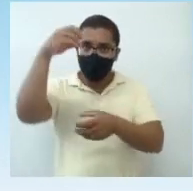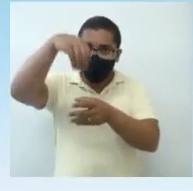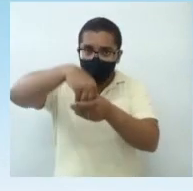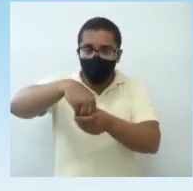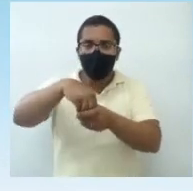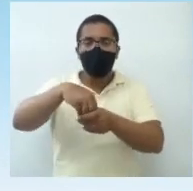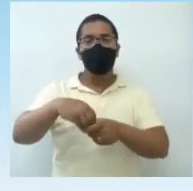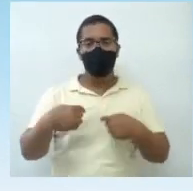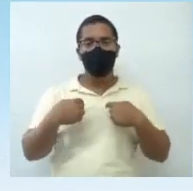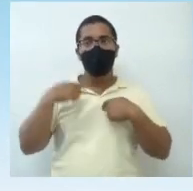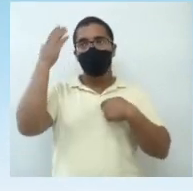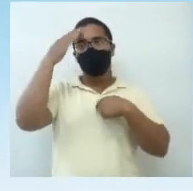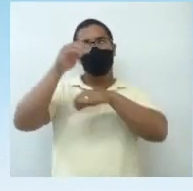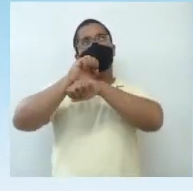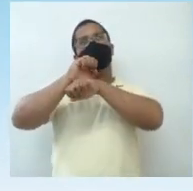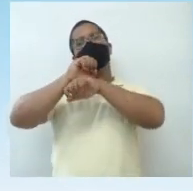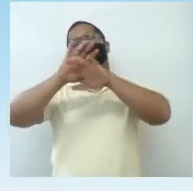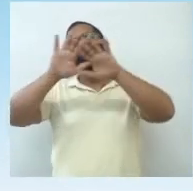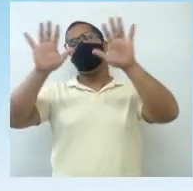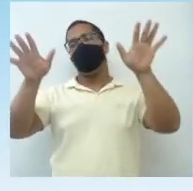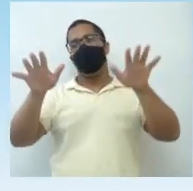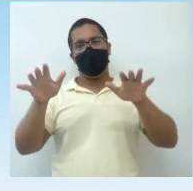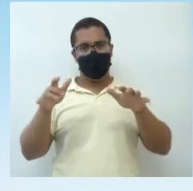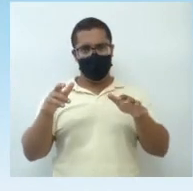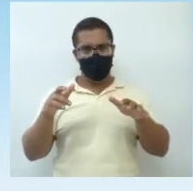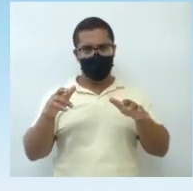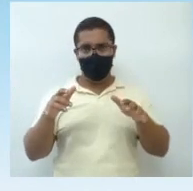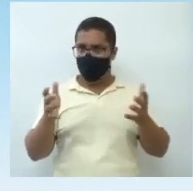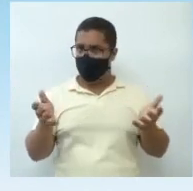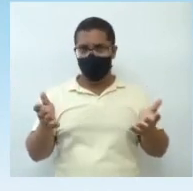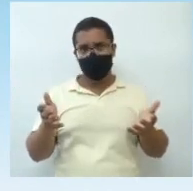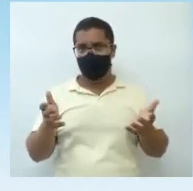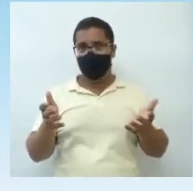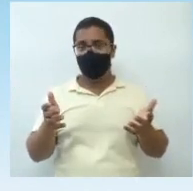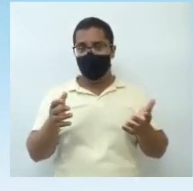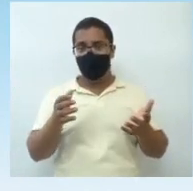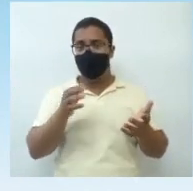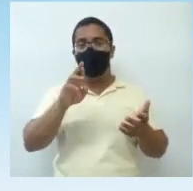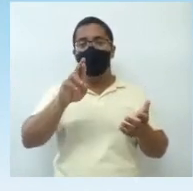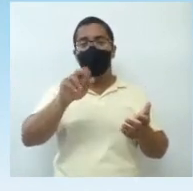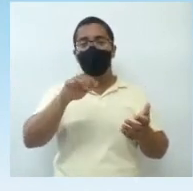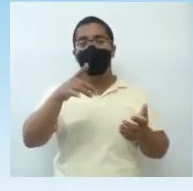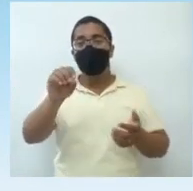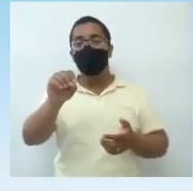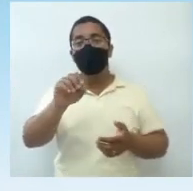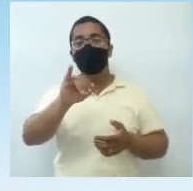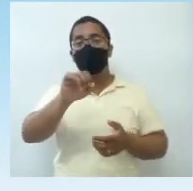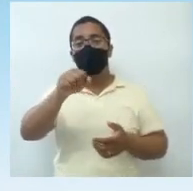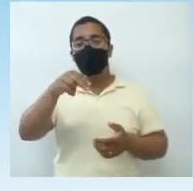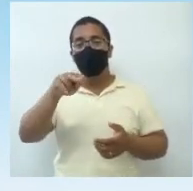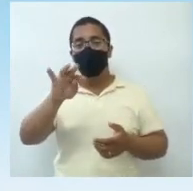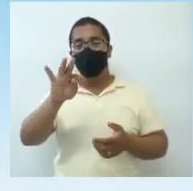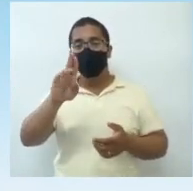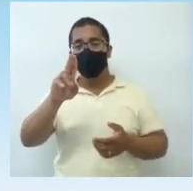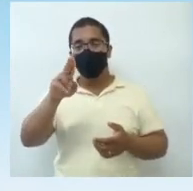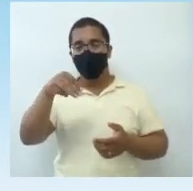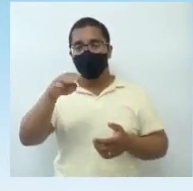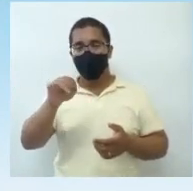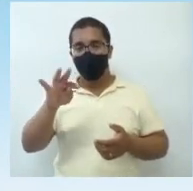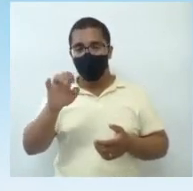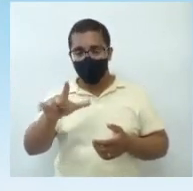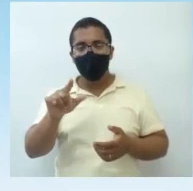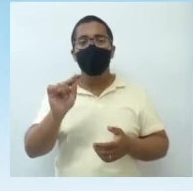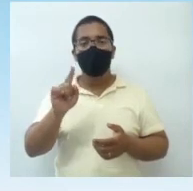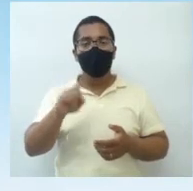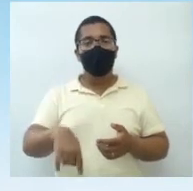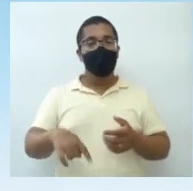eu não vou entender como dizer aqui o que é razão instrumental e quando há uma tentativa de dominação e